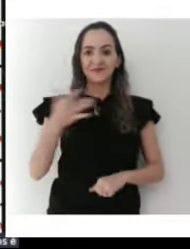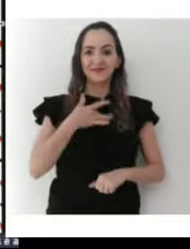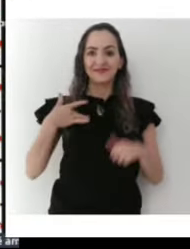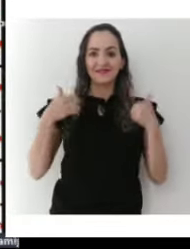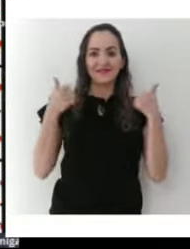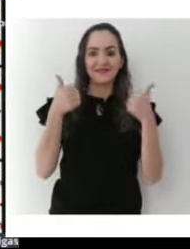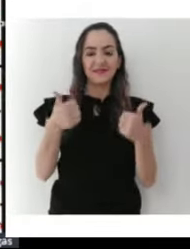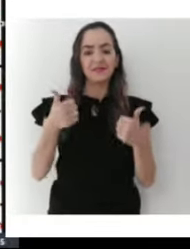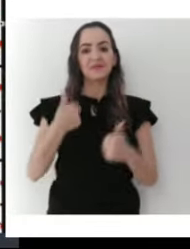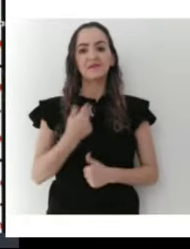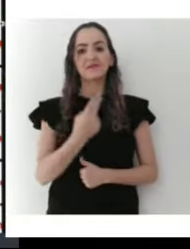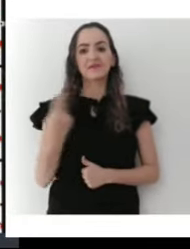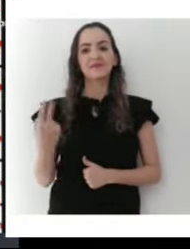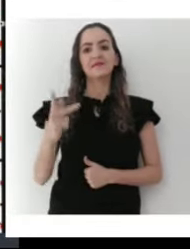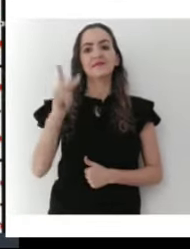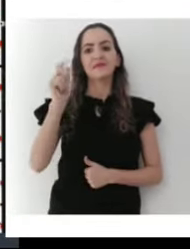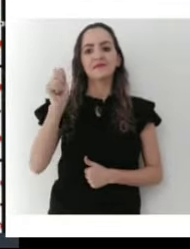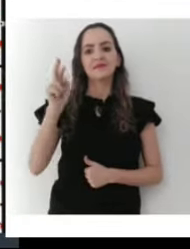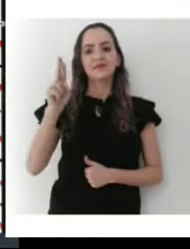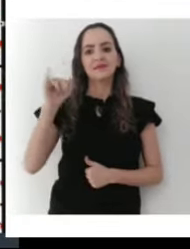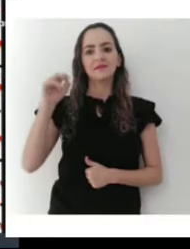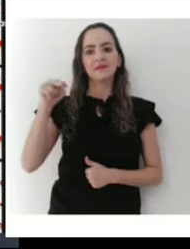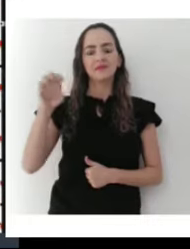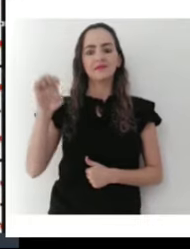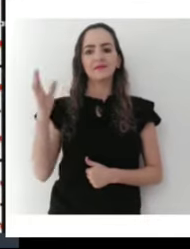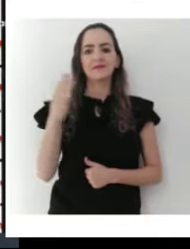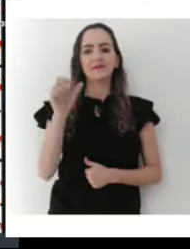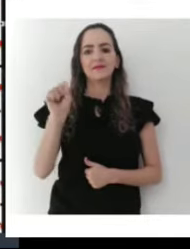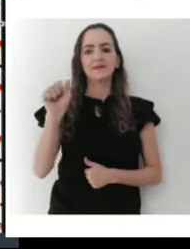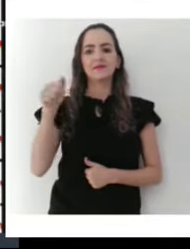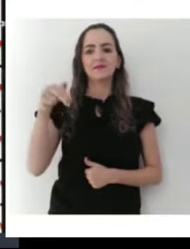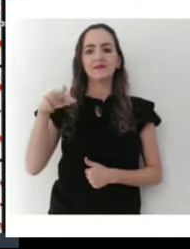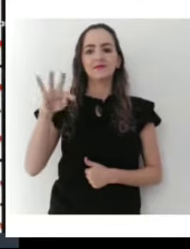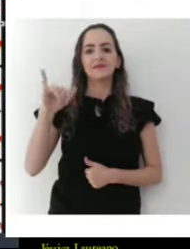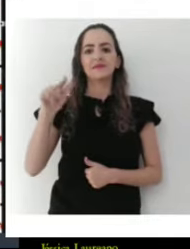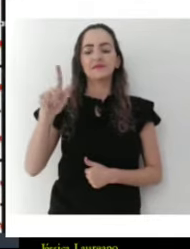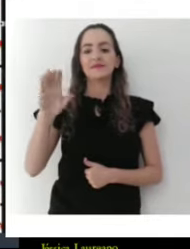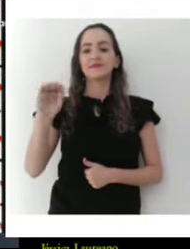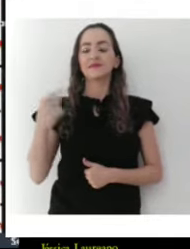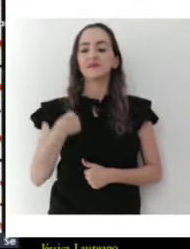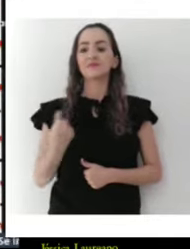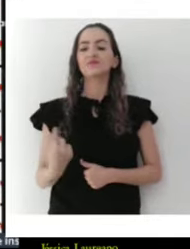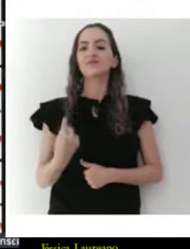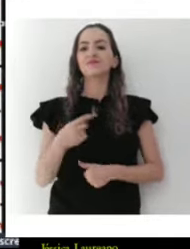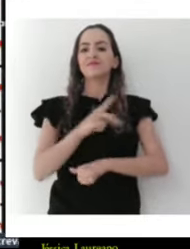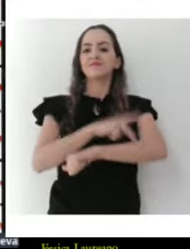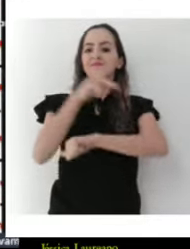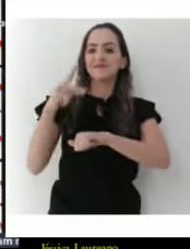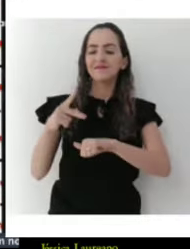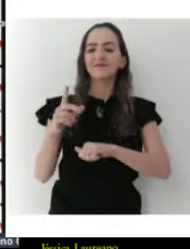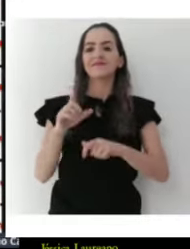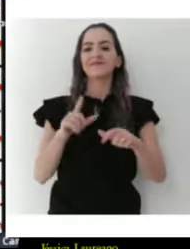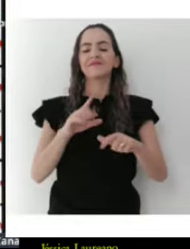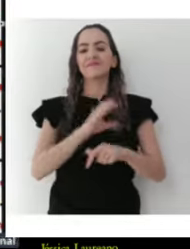Boa noite, meus amores. Tudo bem com vocês? Eu sou a Karine Santiago. Eu sou pedagoga, coordenadora